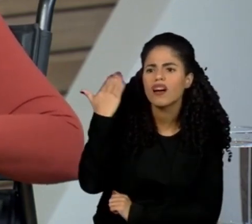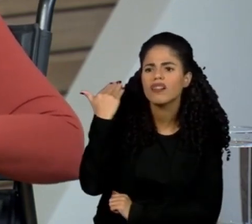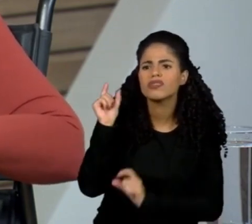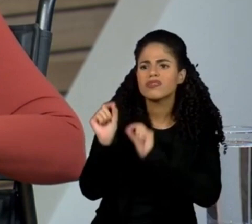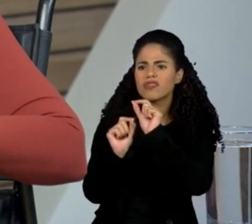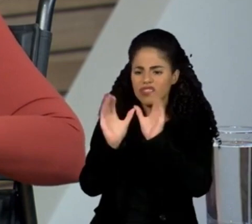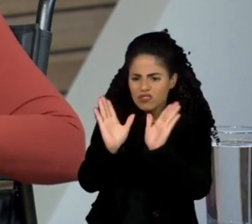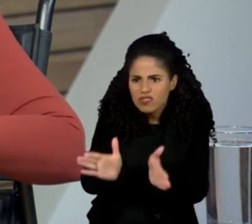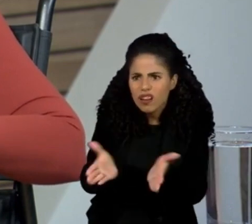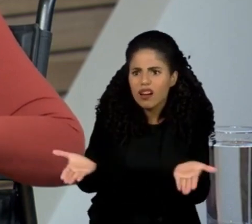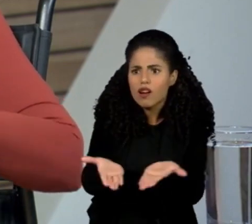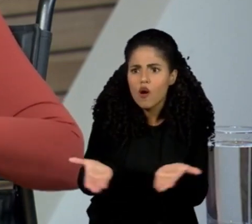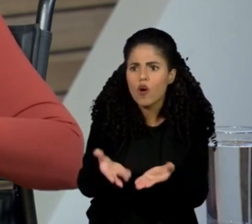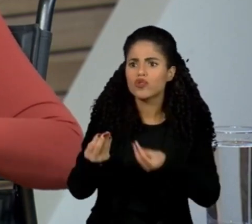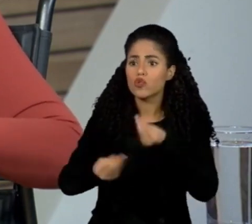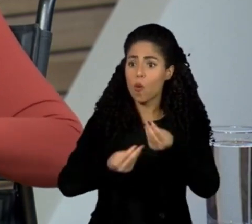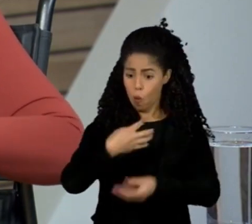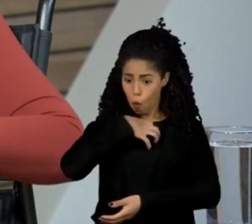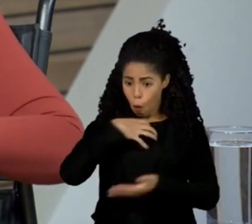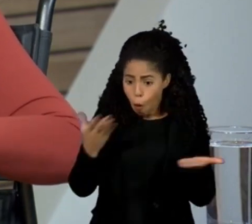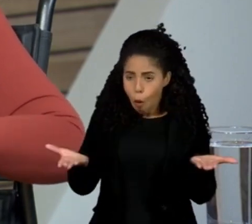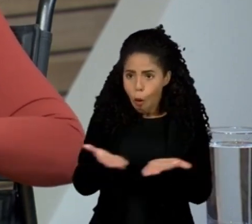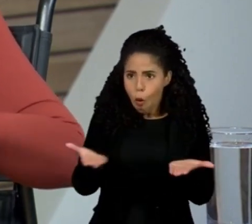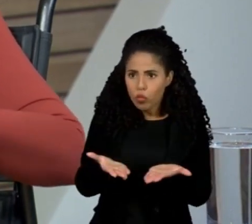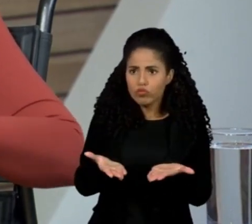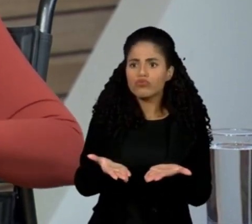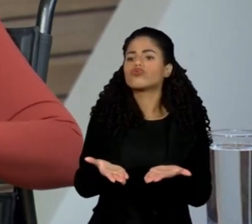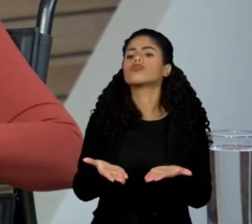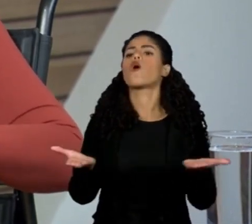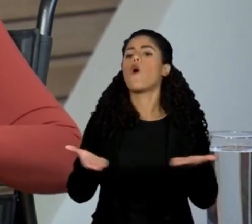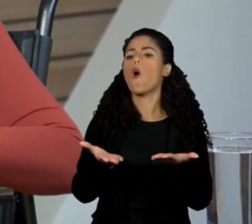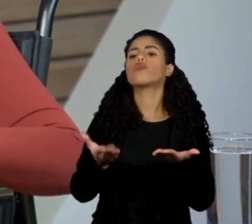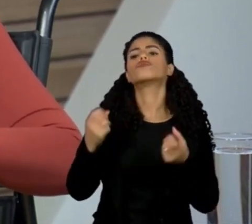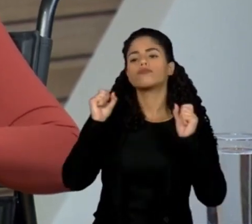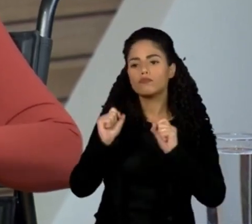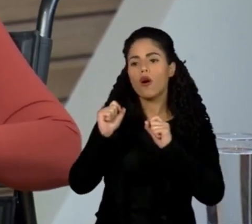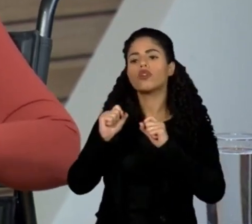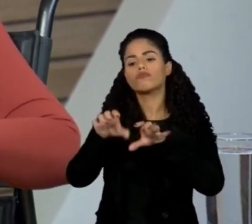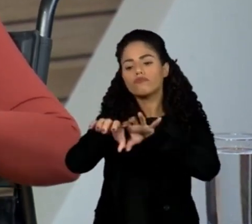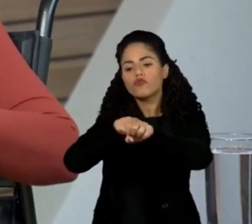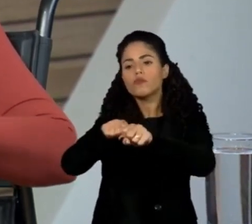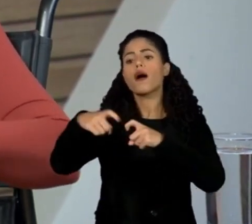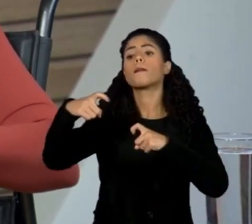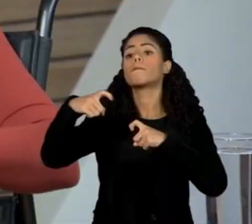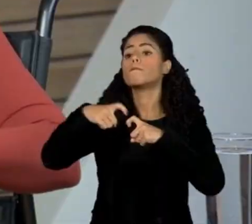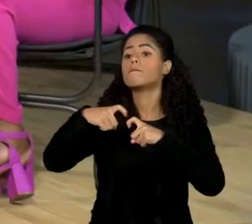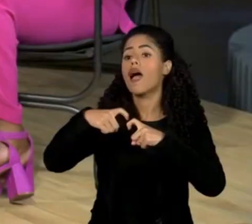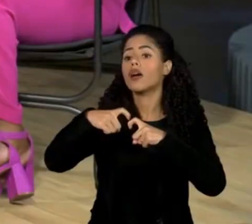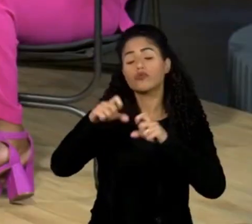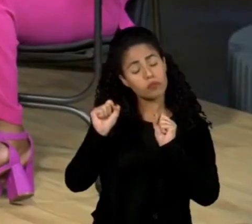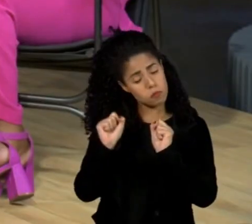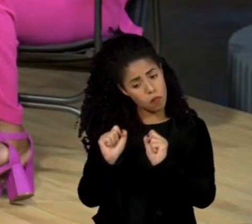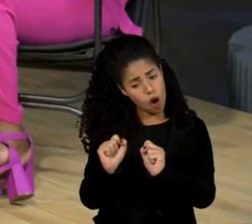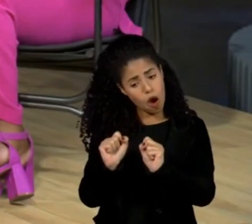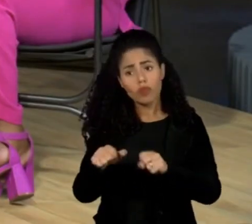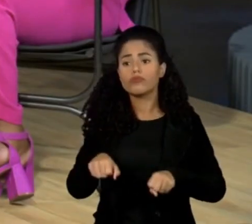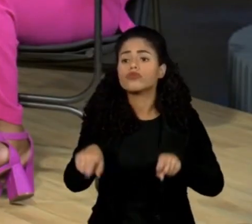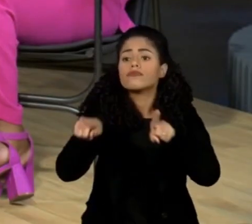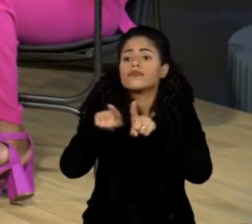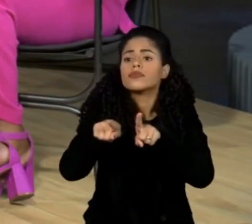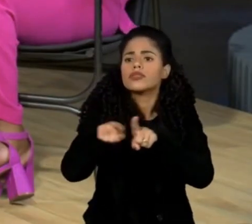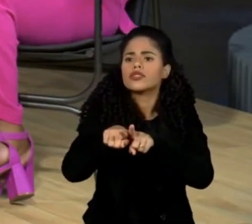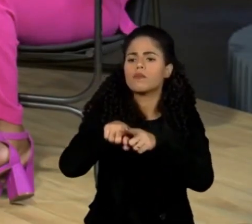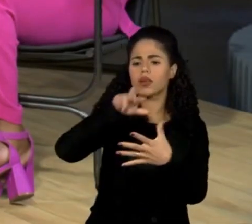E hoje você pode ser é uma doutora por exemplo na medicina nas áreas